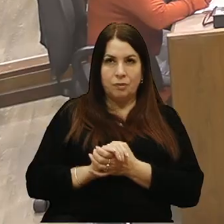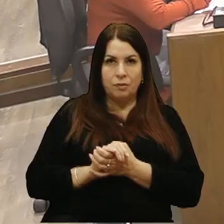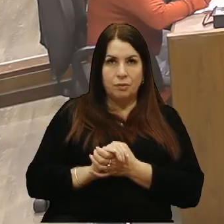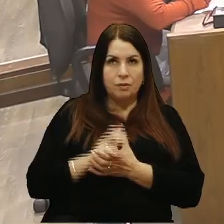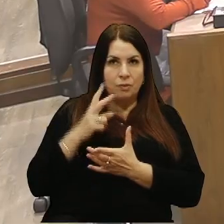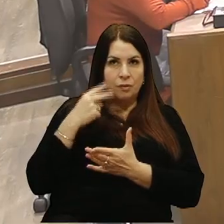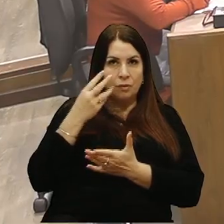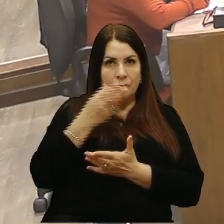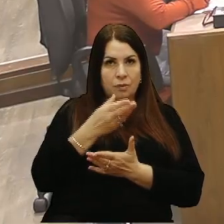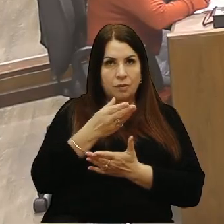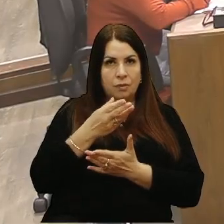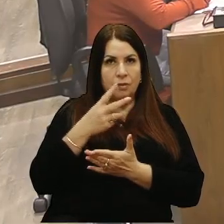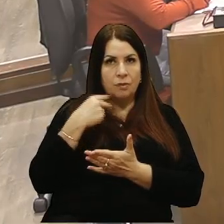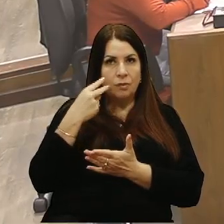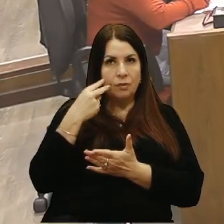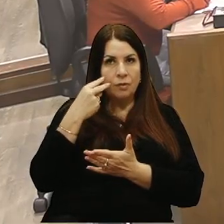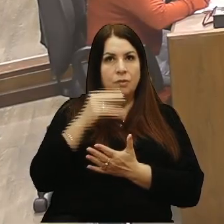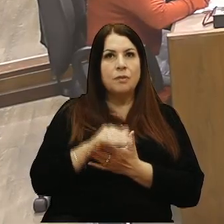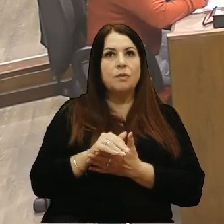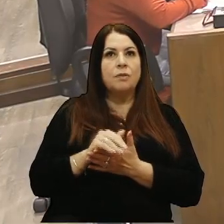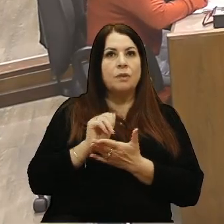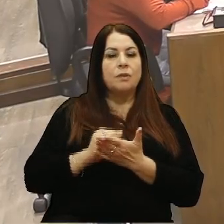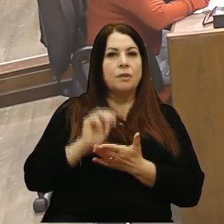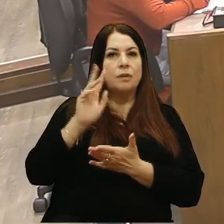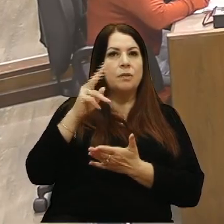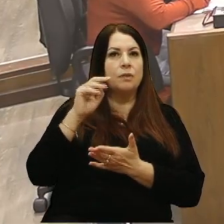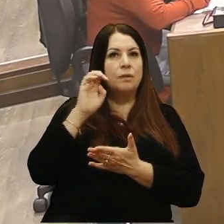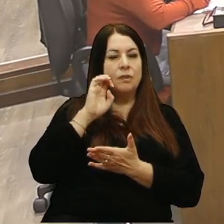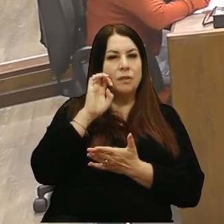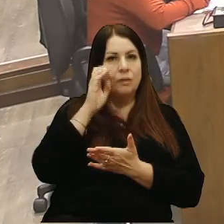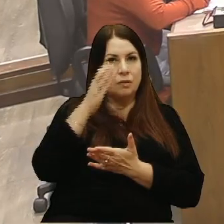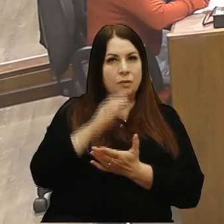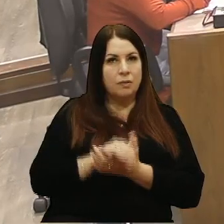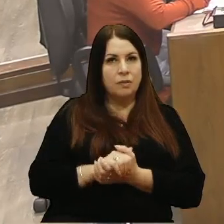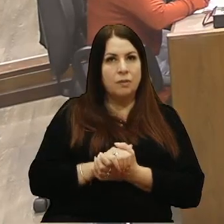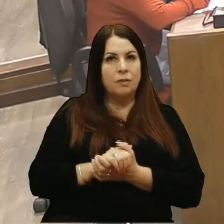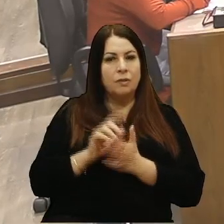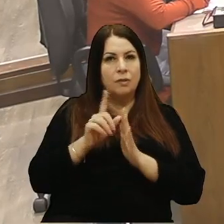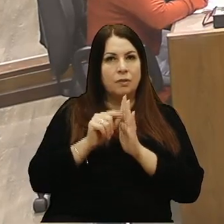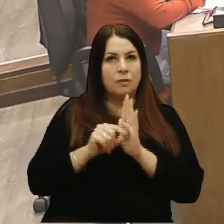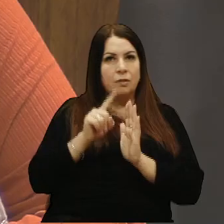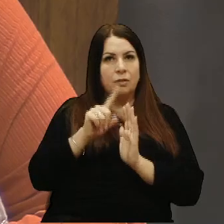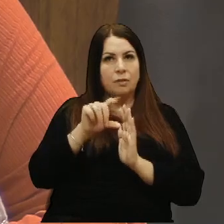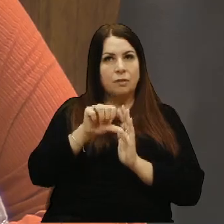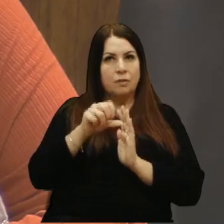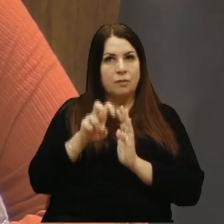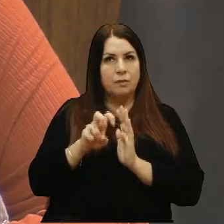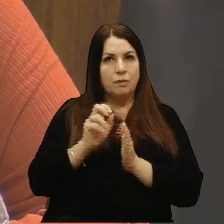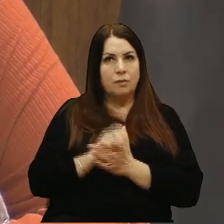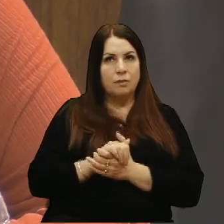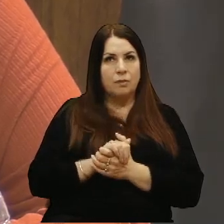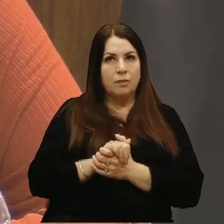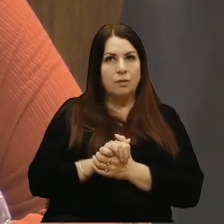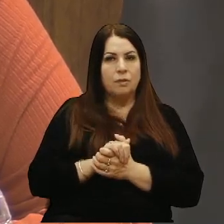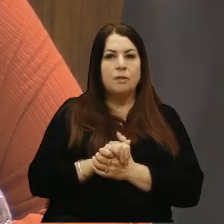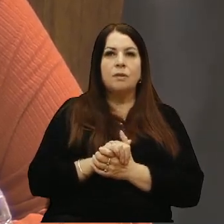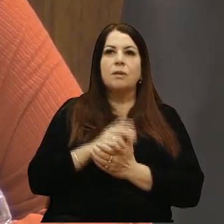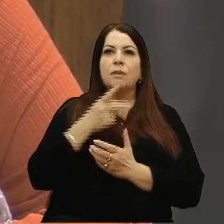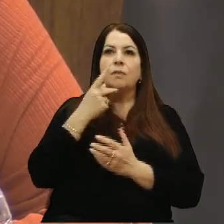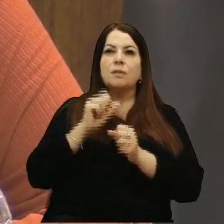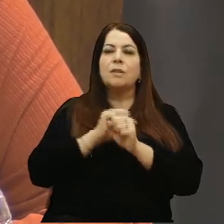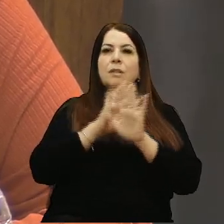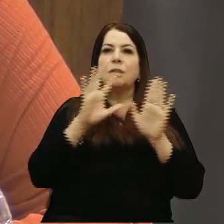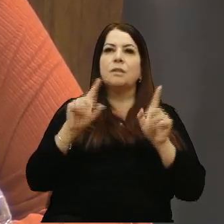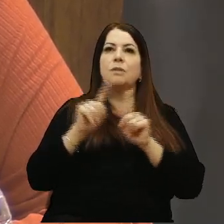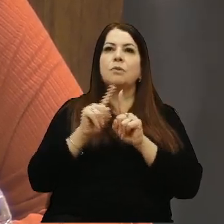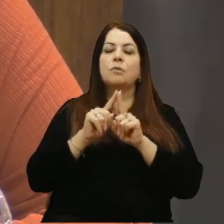Iago, numa parte da vereadora Daiane, questão de ordem da vereadora Estela, qual artigo? Artigo 195. Eu quero o esclarecimento de